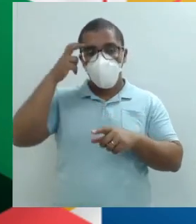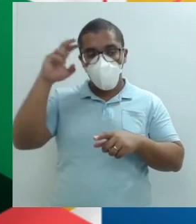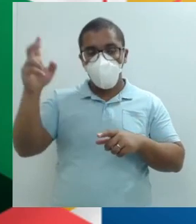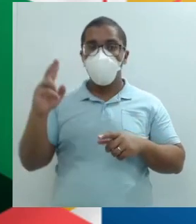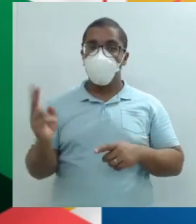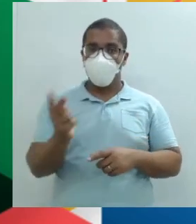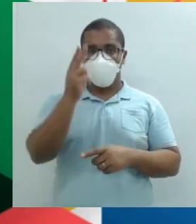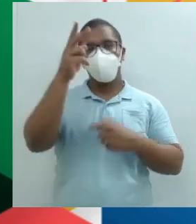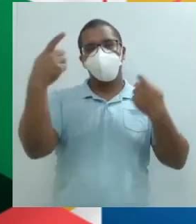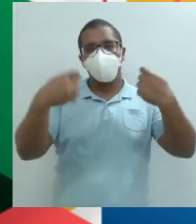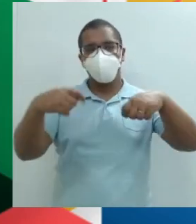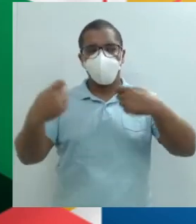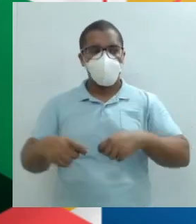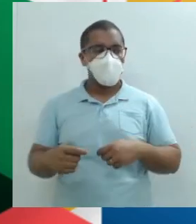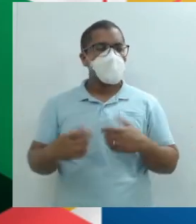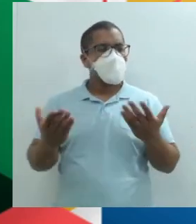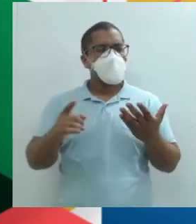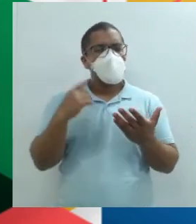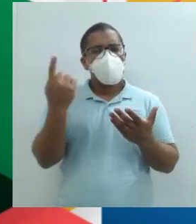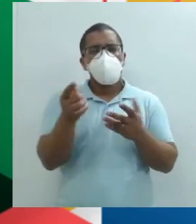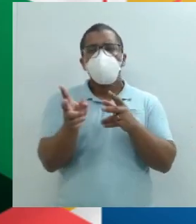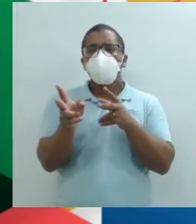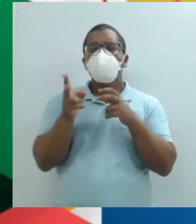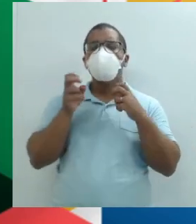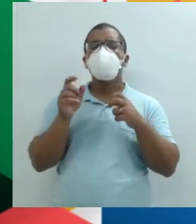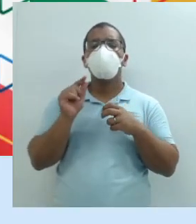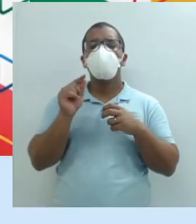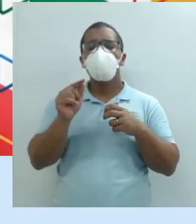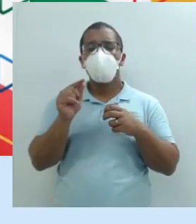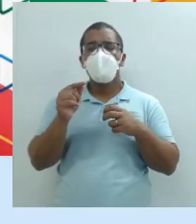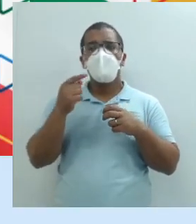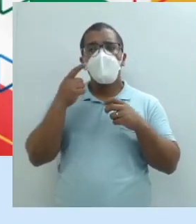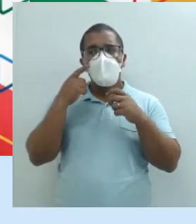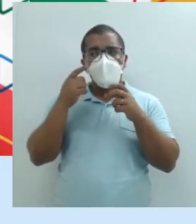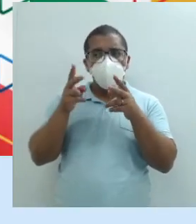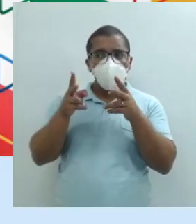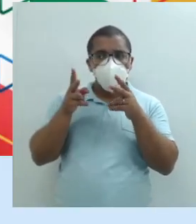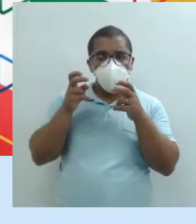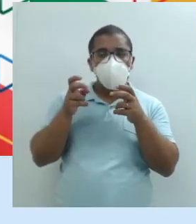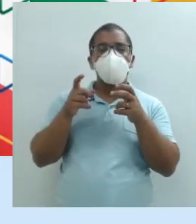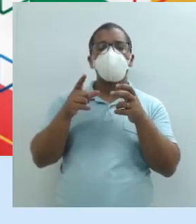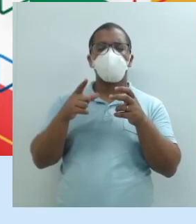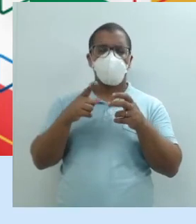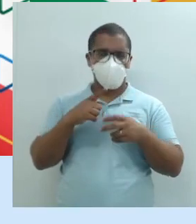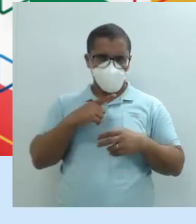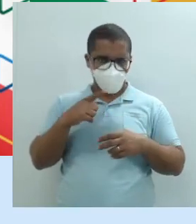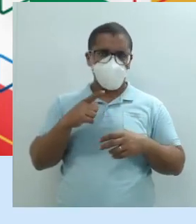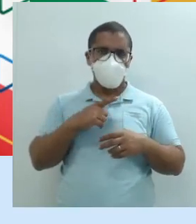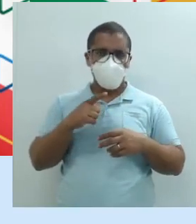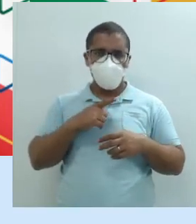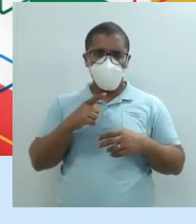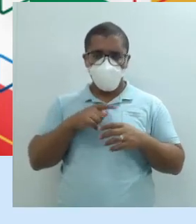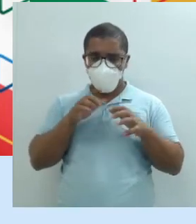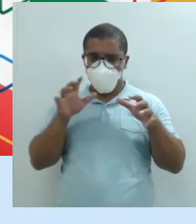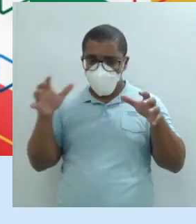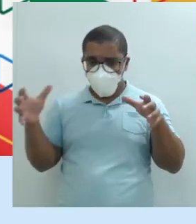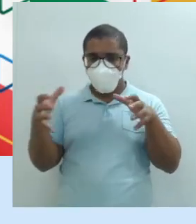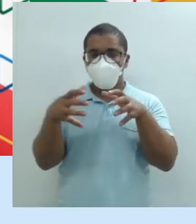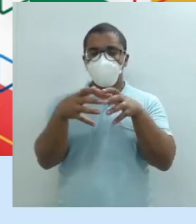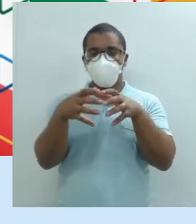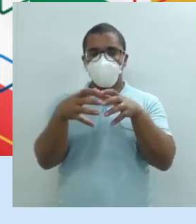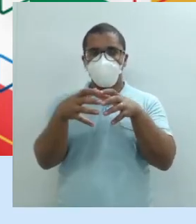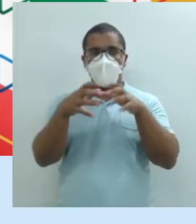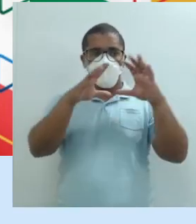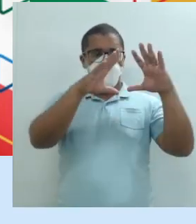cultura. Então, a gente consegue ver, né, observando esse conjunto, né,